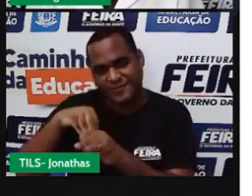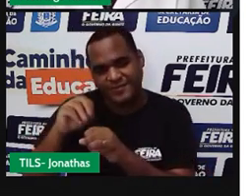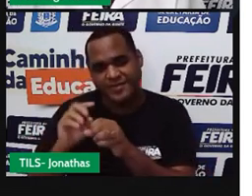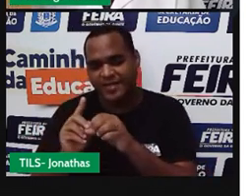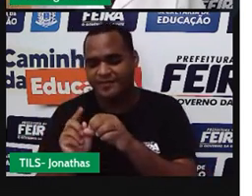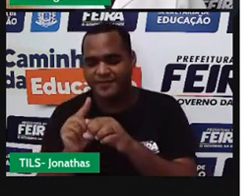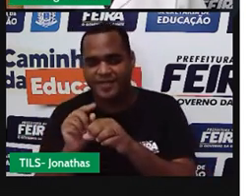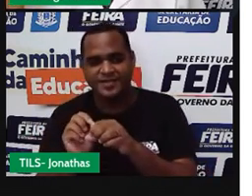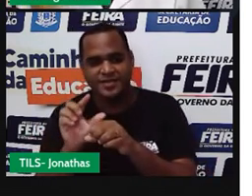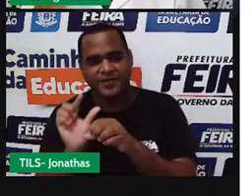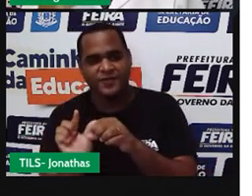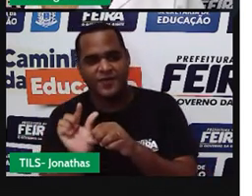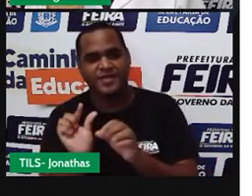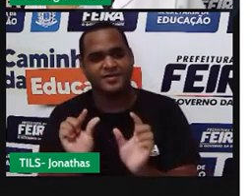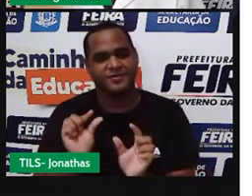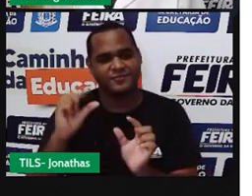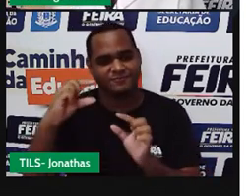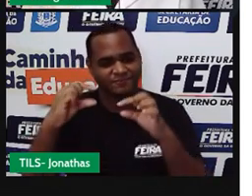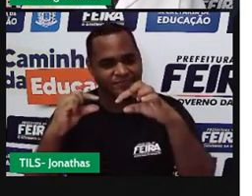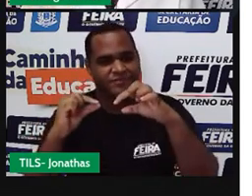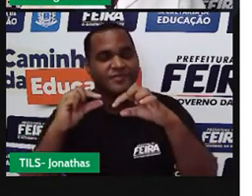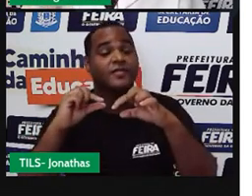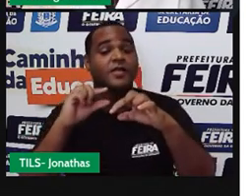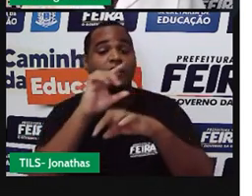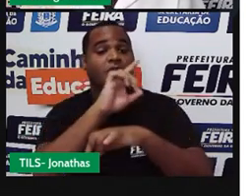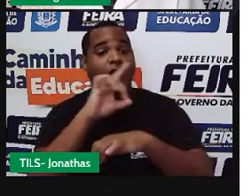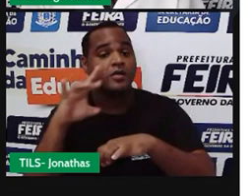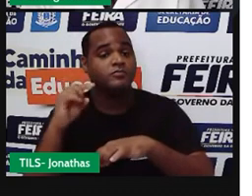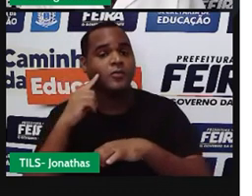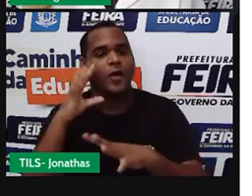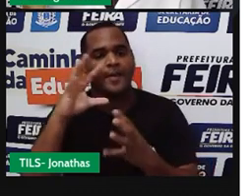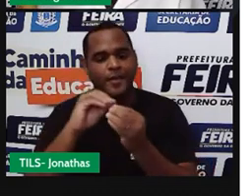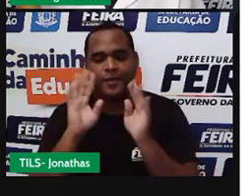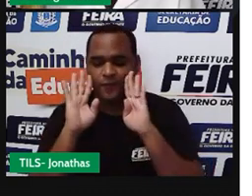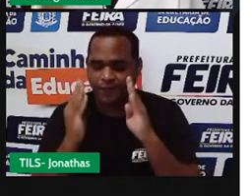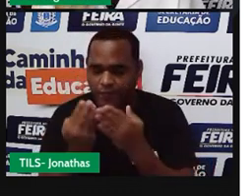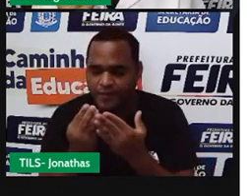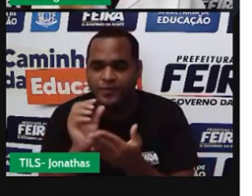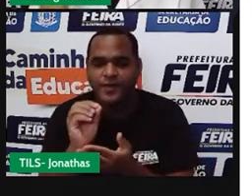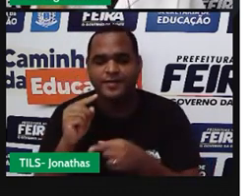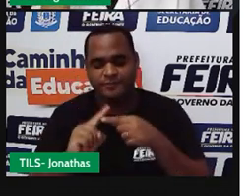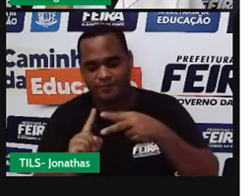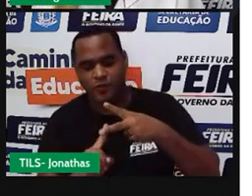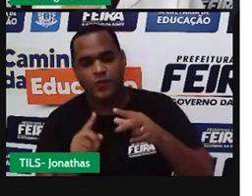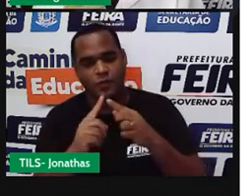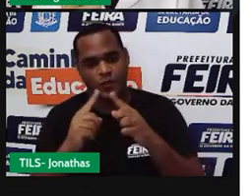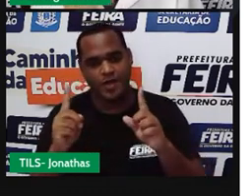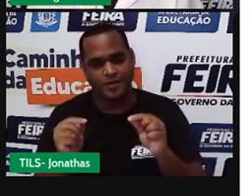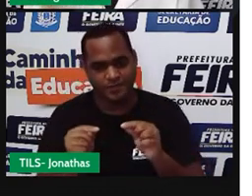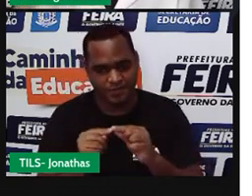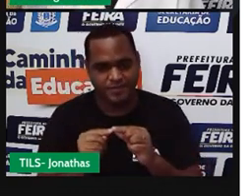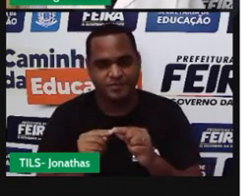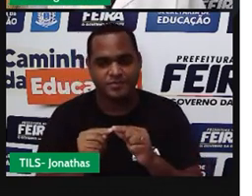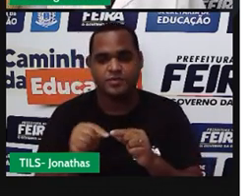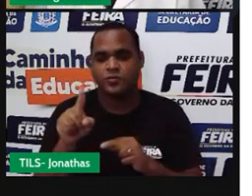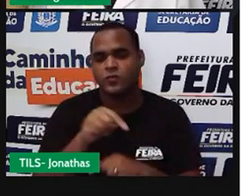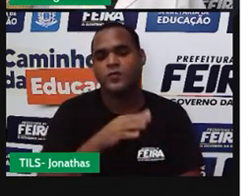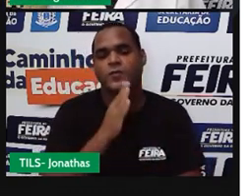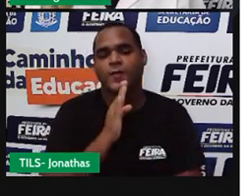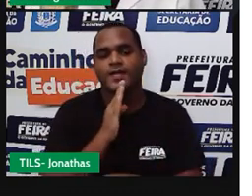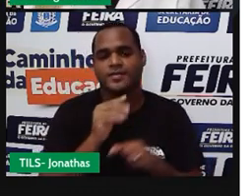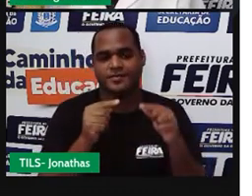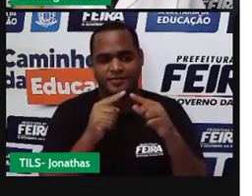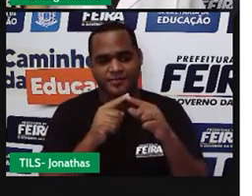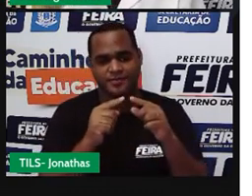quatro vértices e desses quadriláteros a gente vai focar em dois que é um quadrado se você já conhece o quadrado